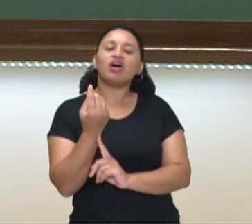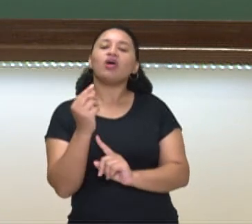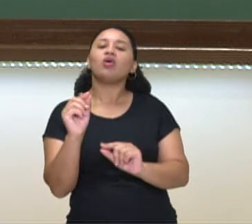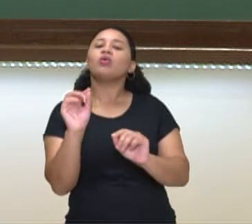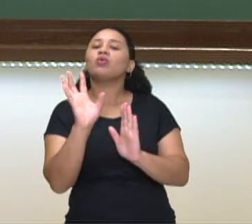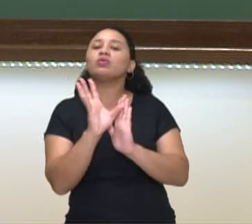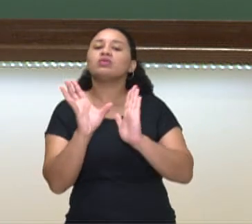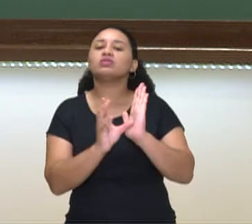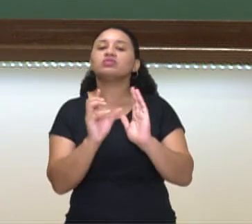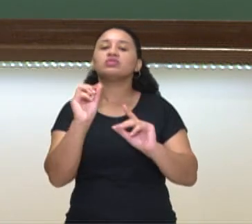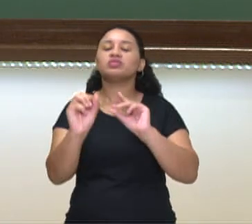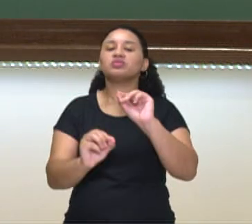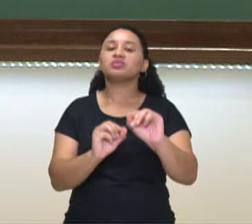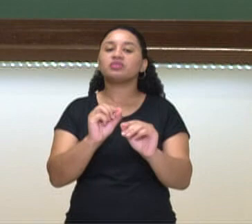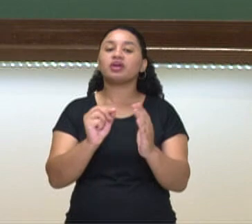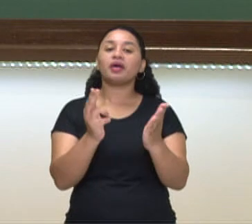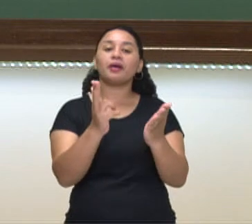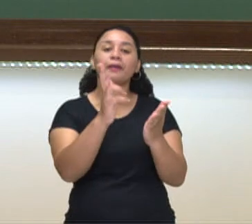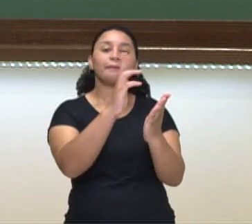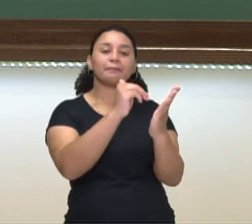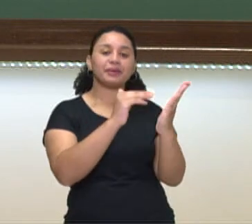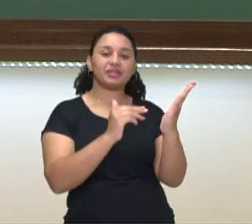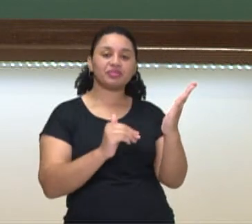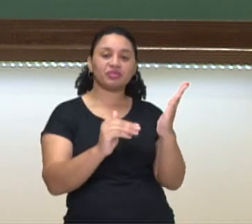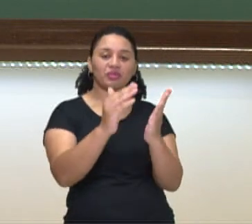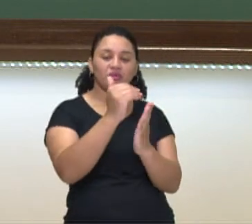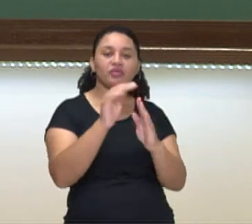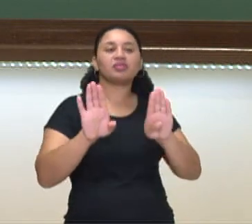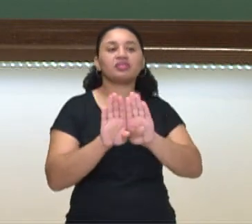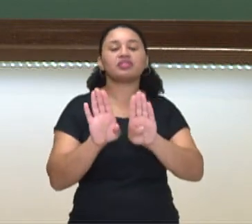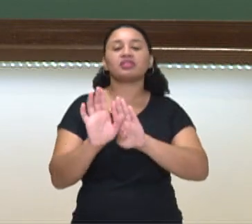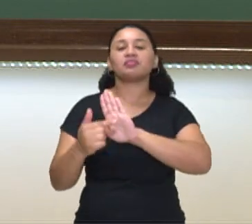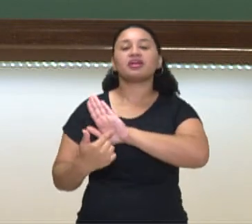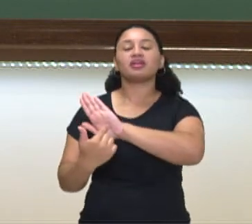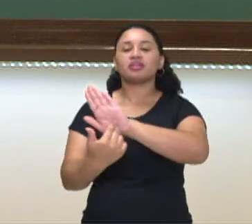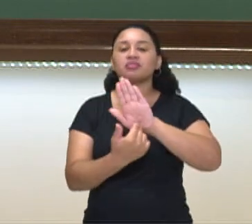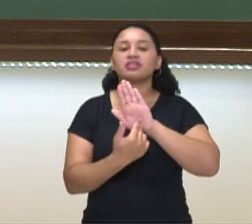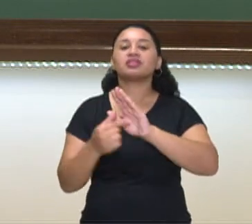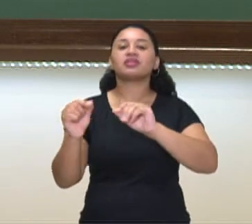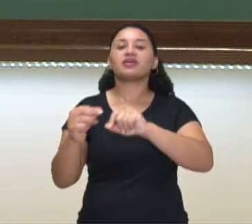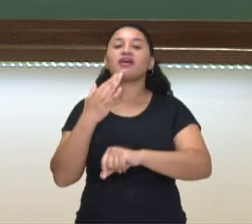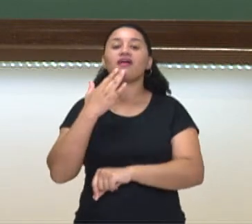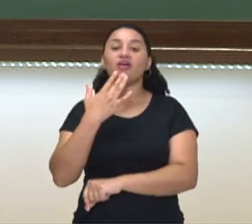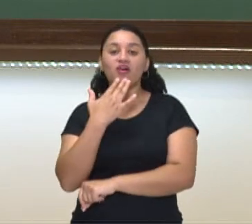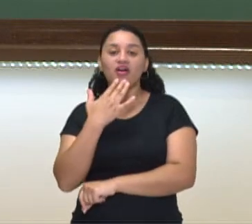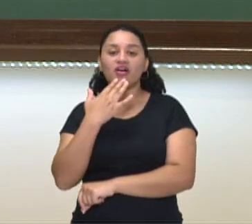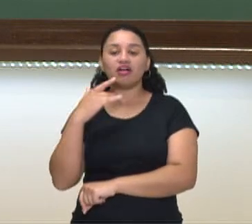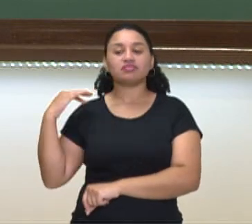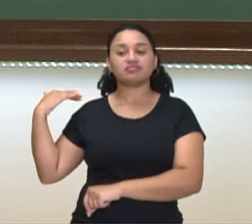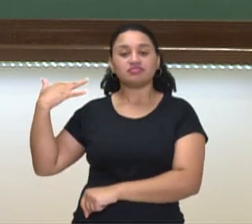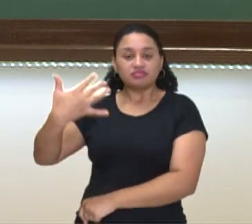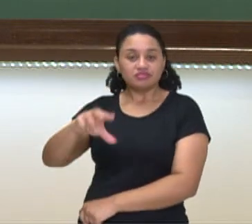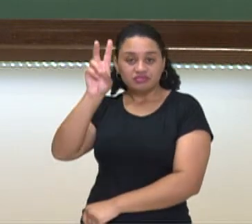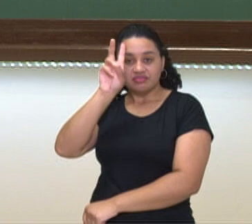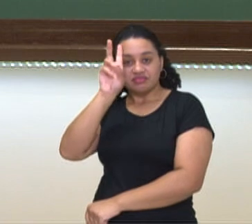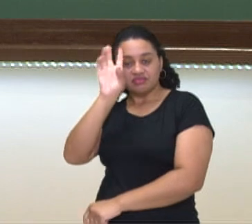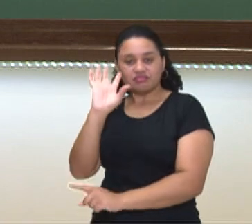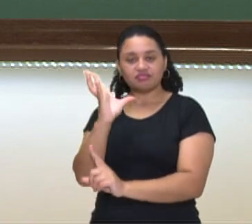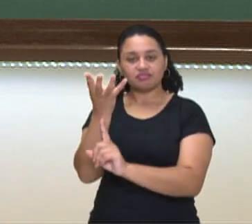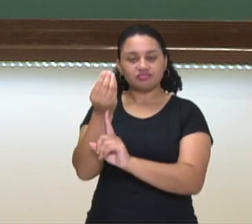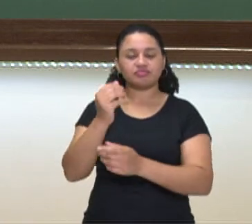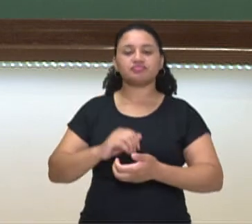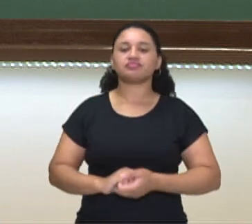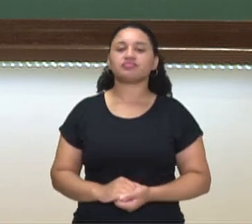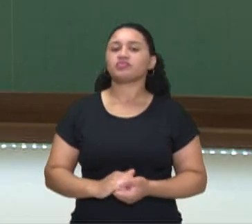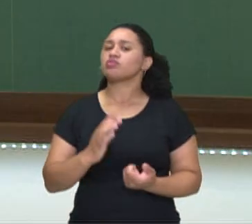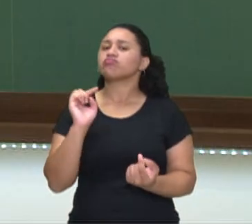vamos falar da pintura e a representação da cor na história da arte. O objetivo dessa